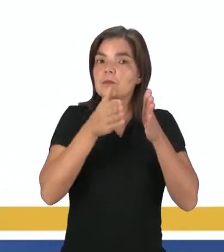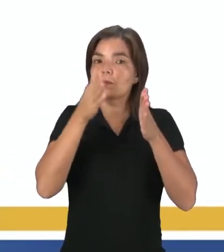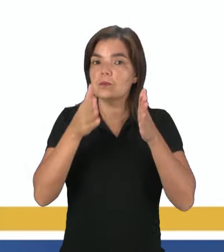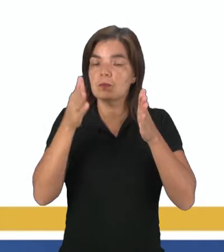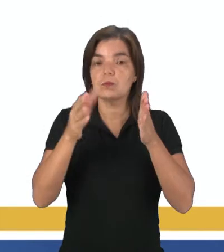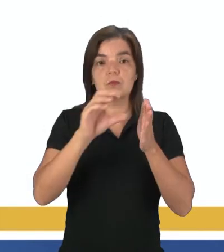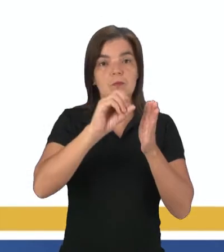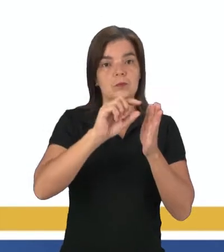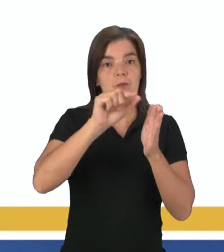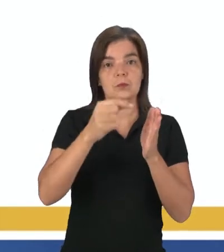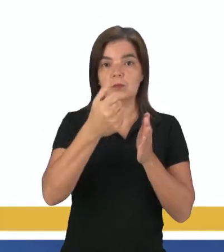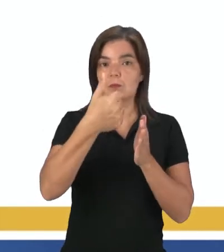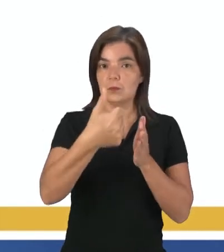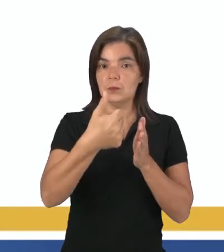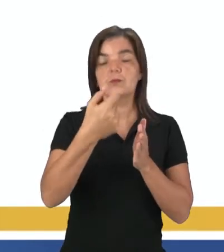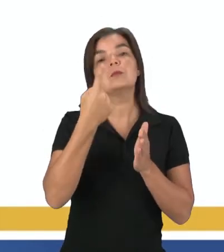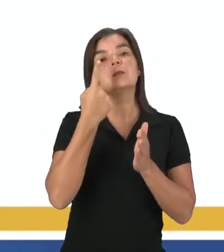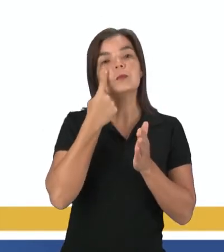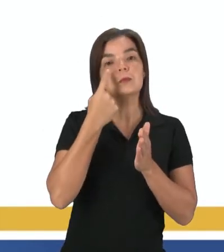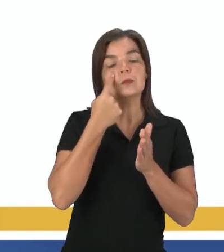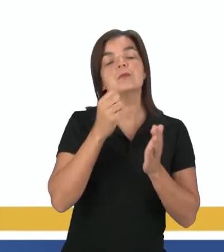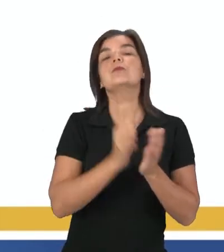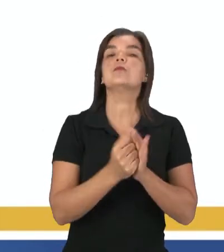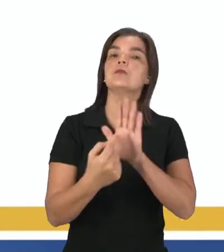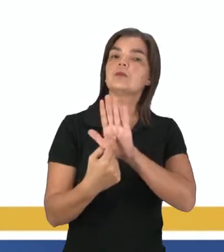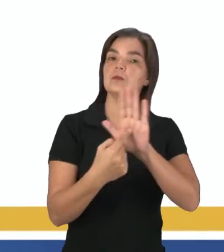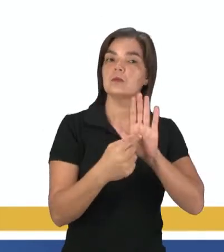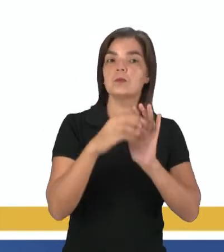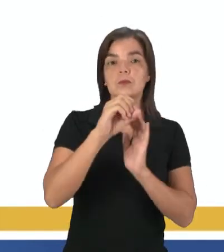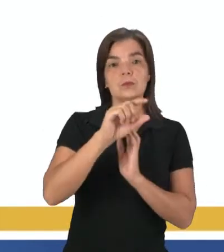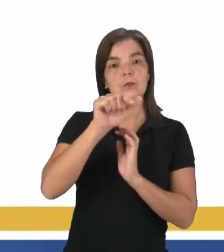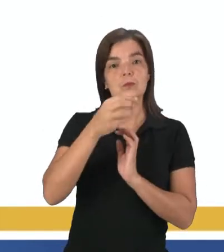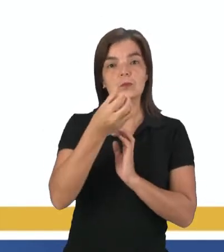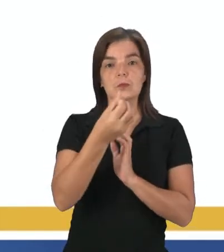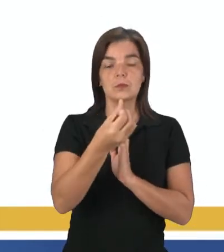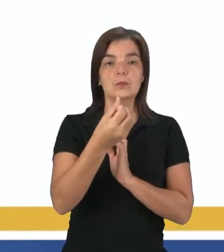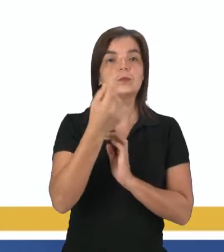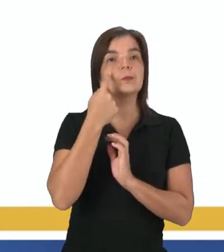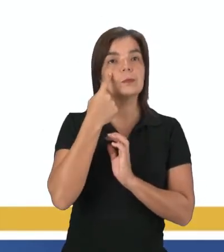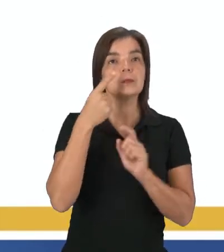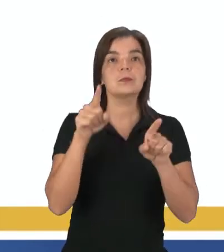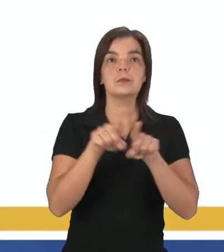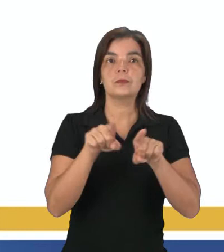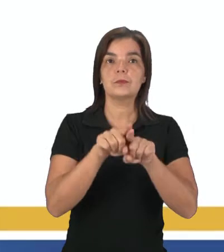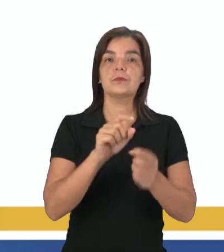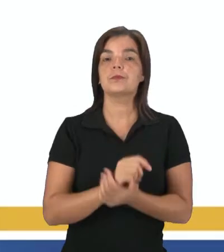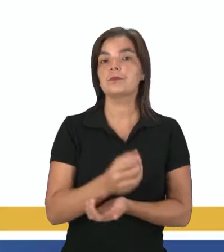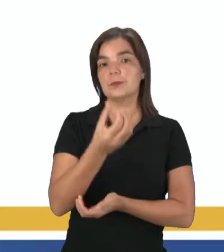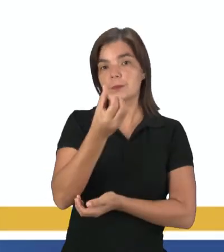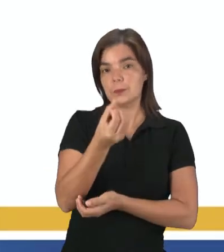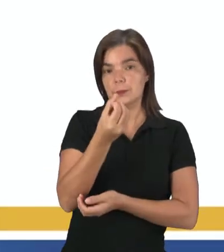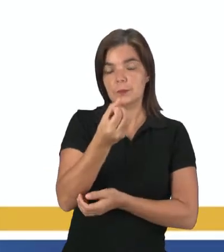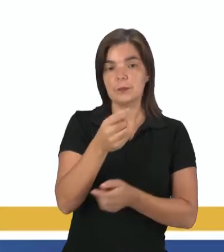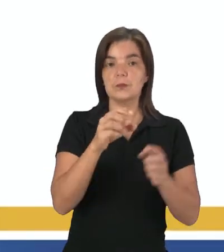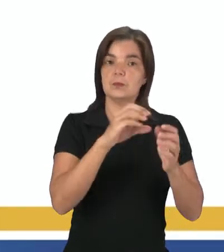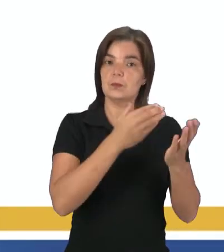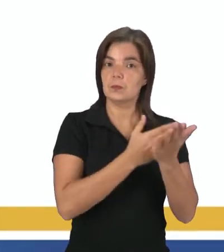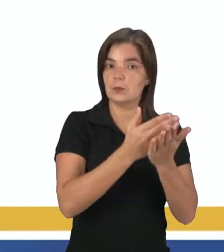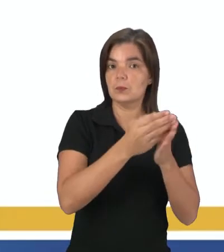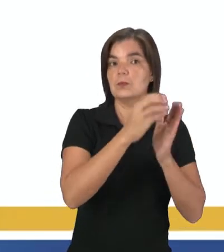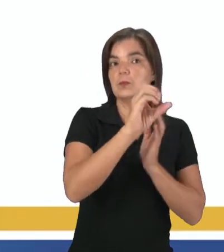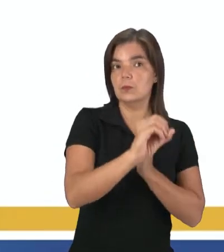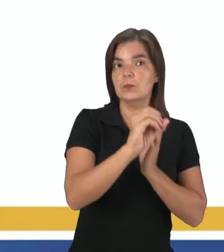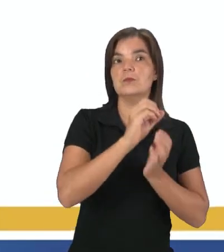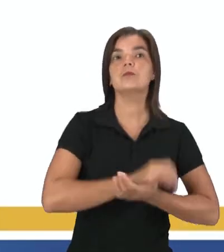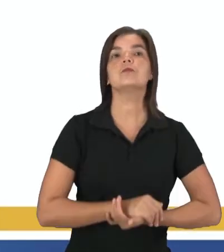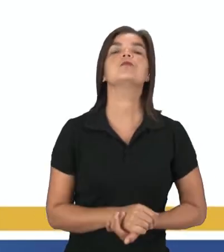a 0,1. Portanto, para representar o número 0,6, né, consideramos a sexta parte a partir do 0.